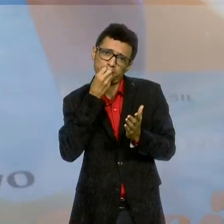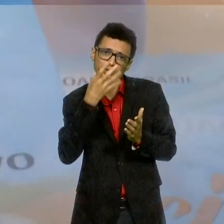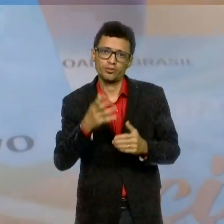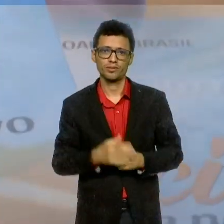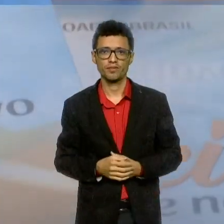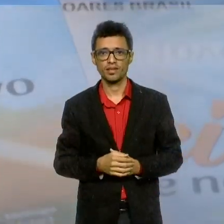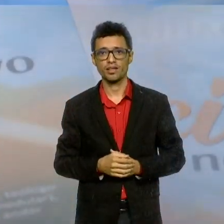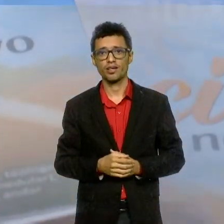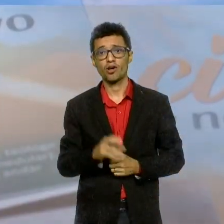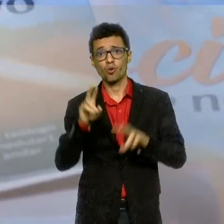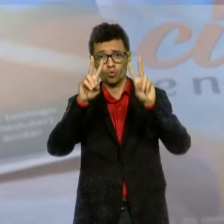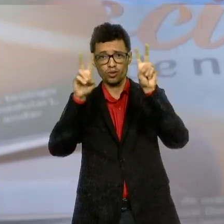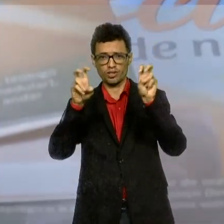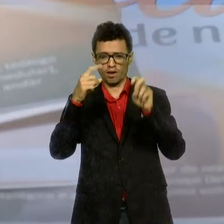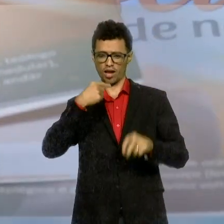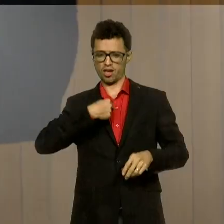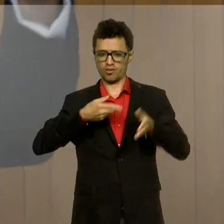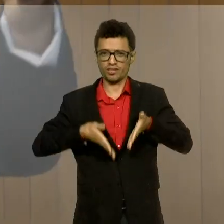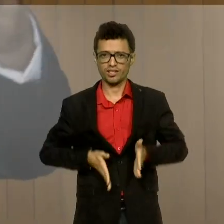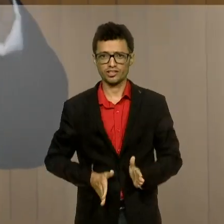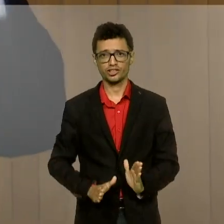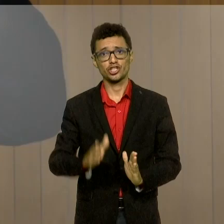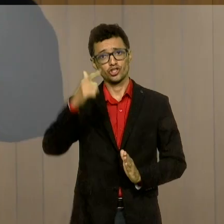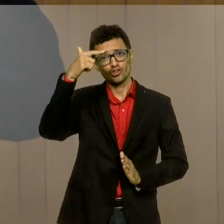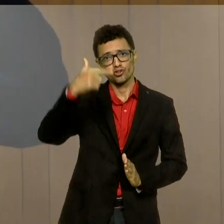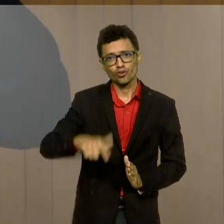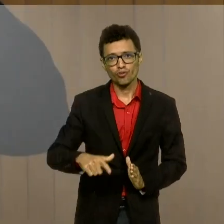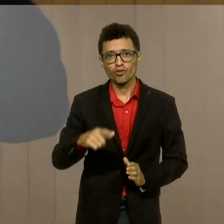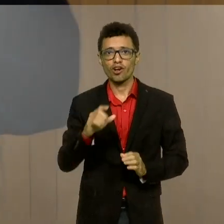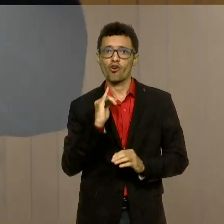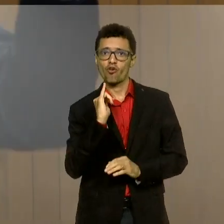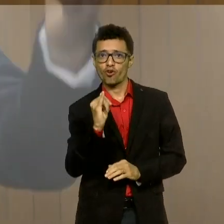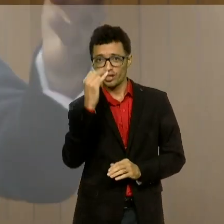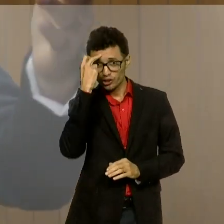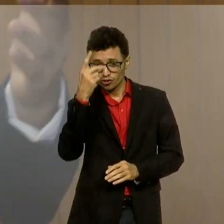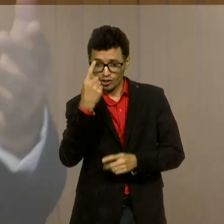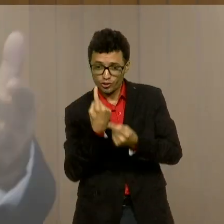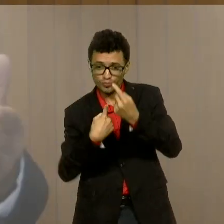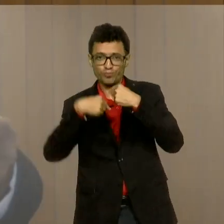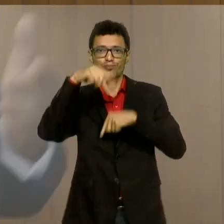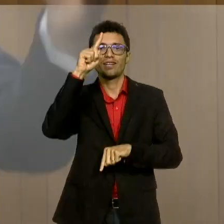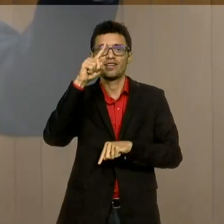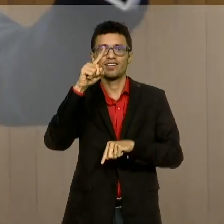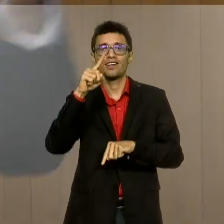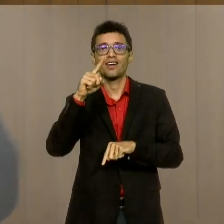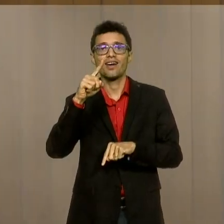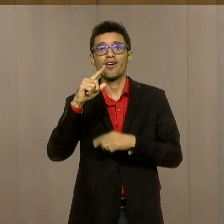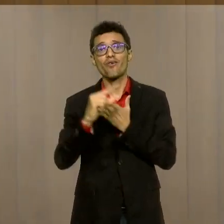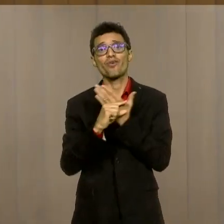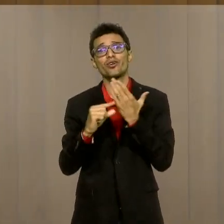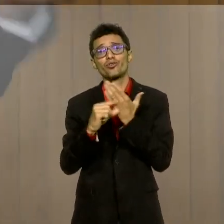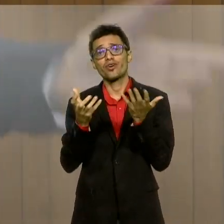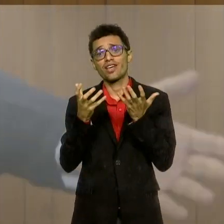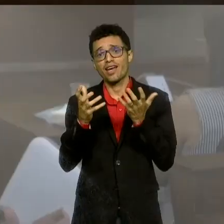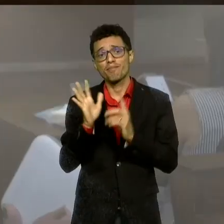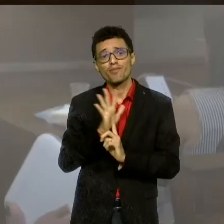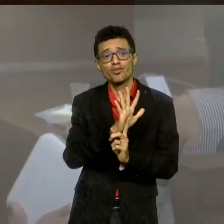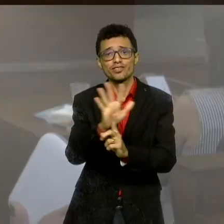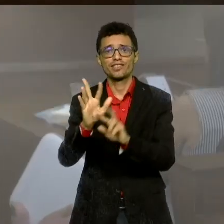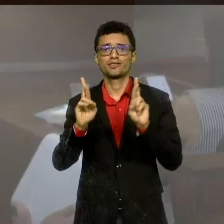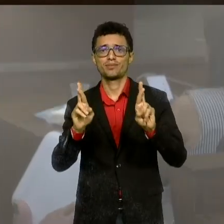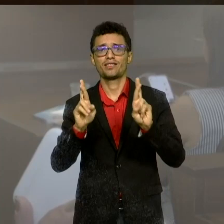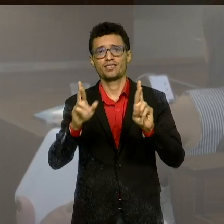Novo conta uma história de superação a ideia sego autor é levar a mensagem de esperança para o público